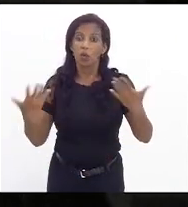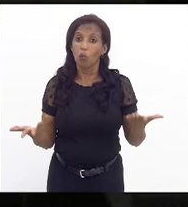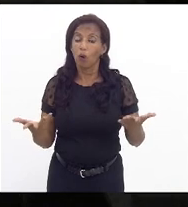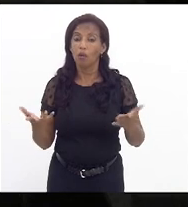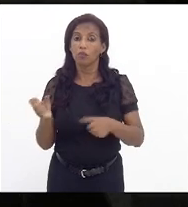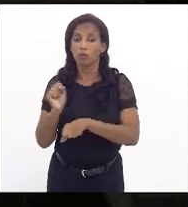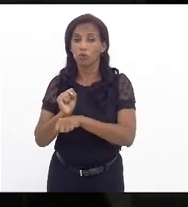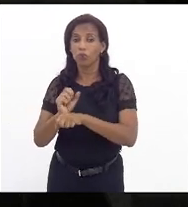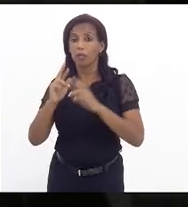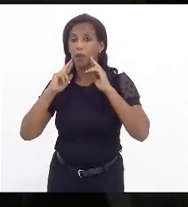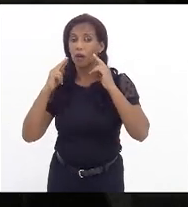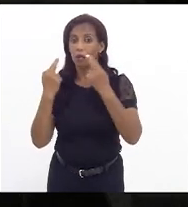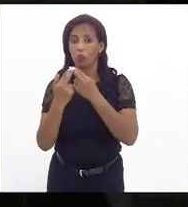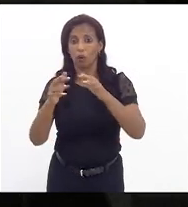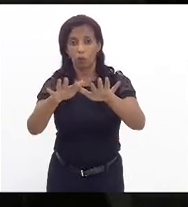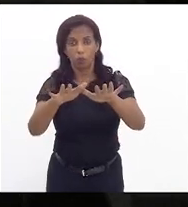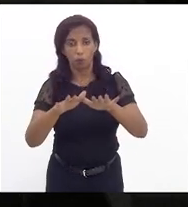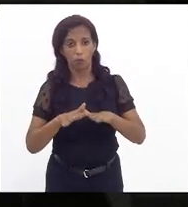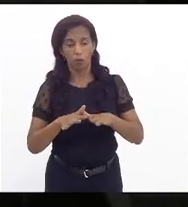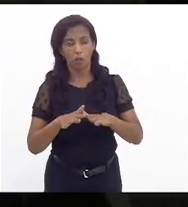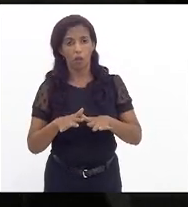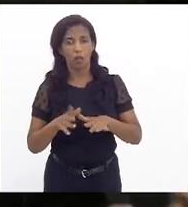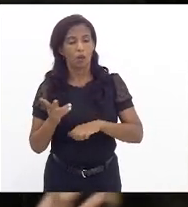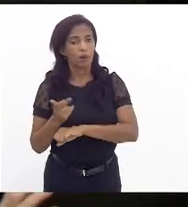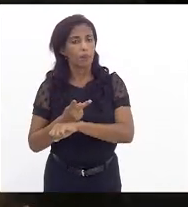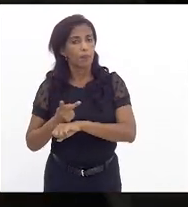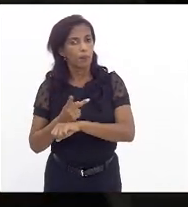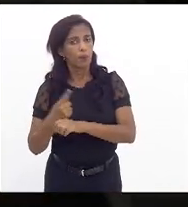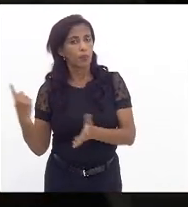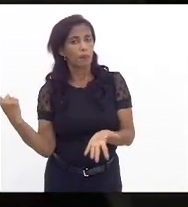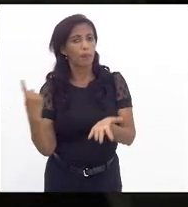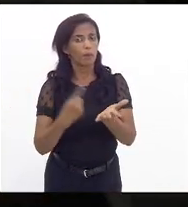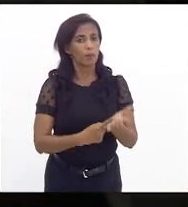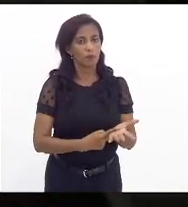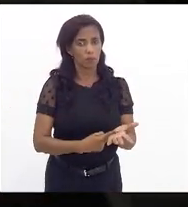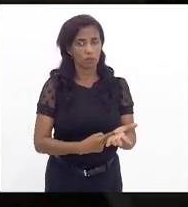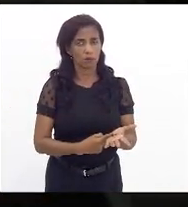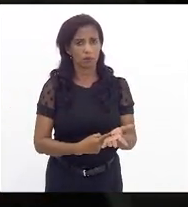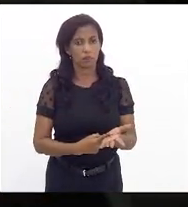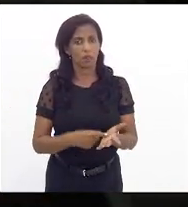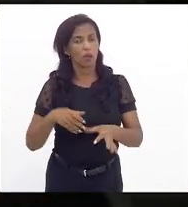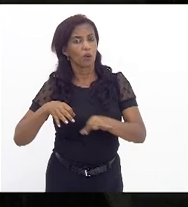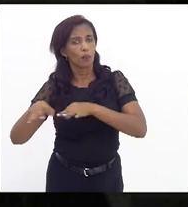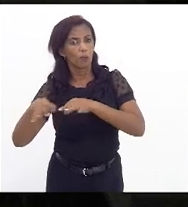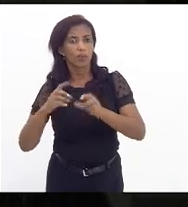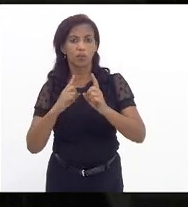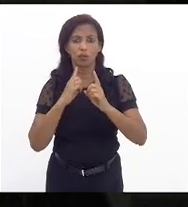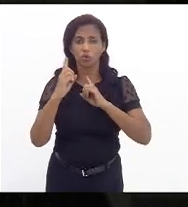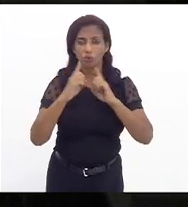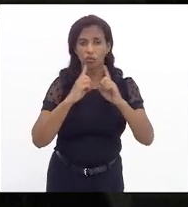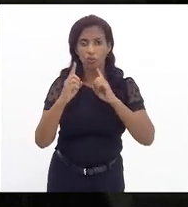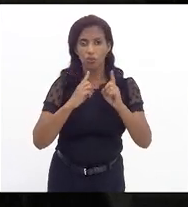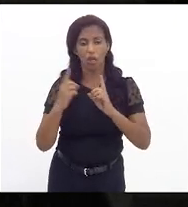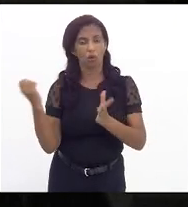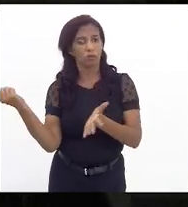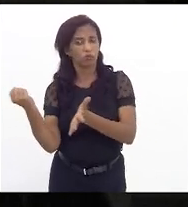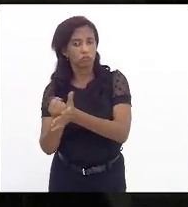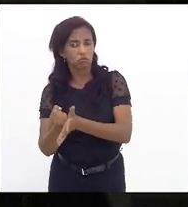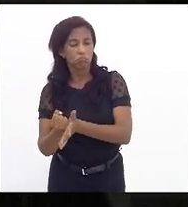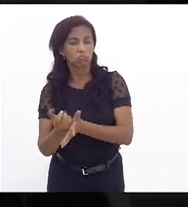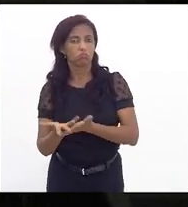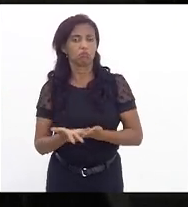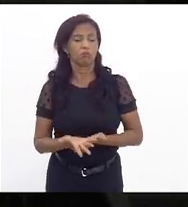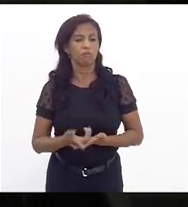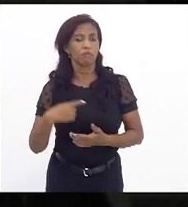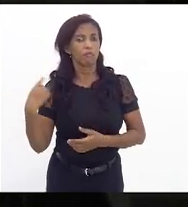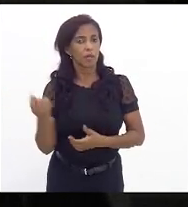fizer audiência pública e buscar uma pactuação. Aqui não é um projeto de enfrentamento, não. É um projeto de diálogo, de pactuação, para que a